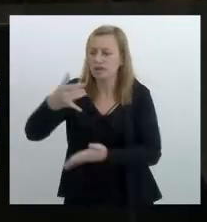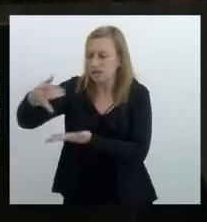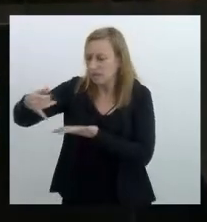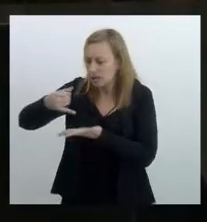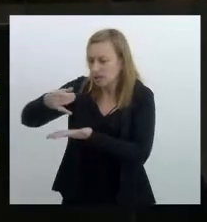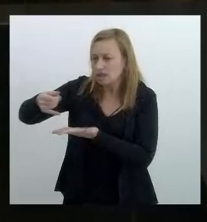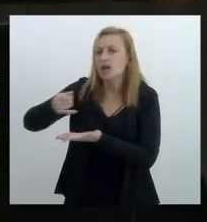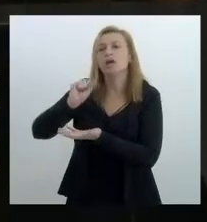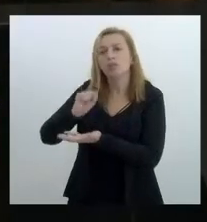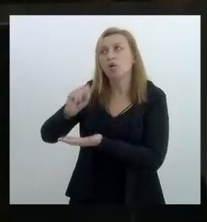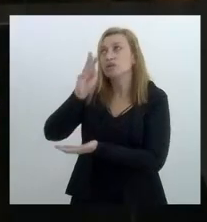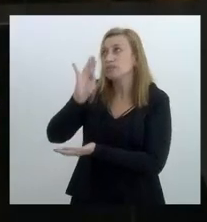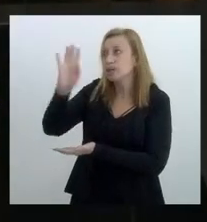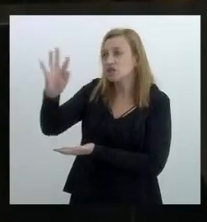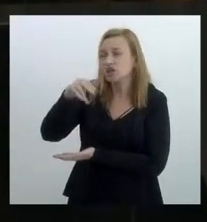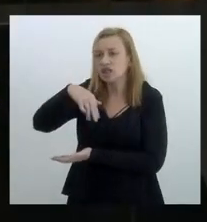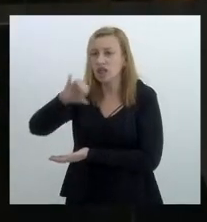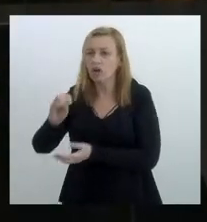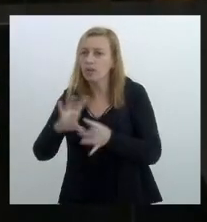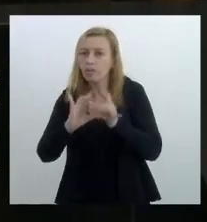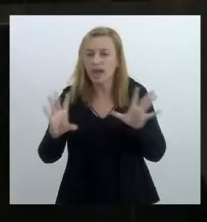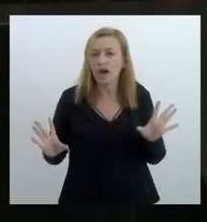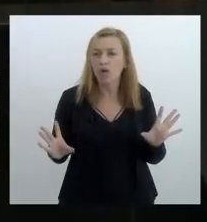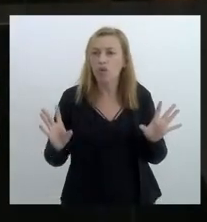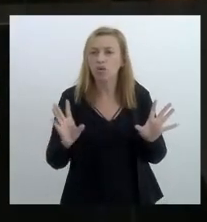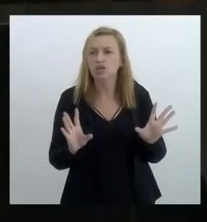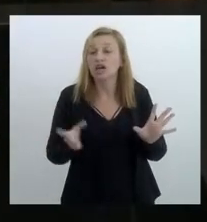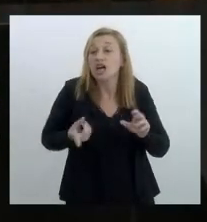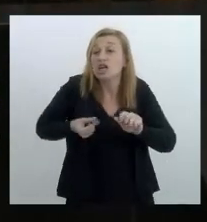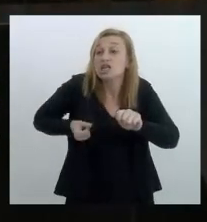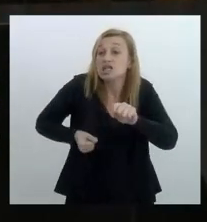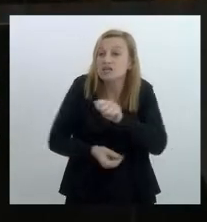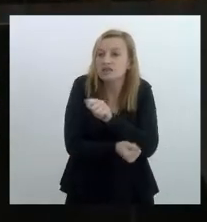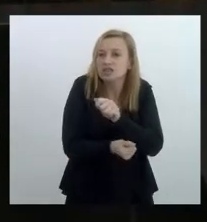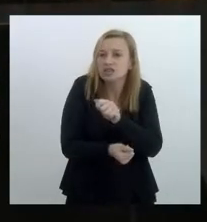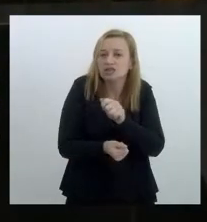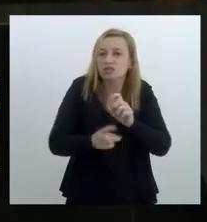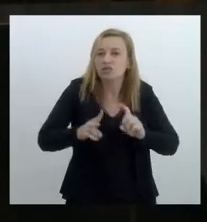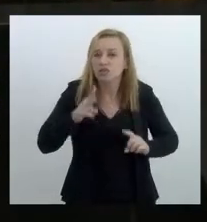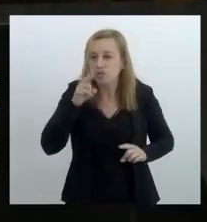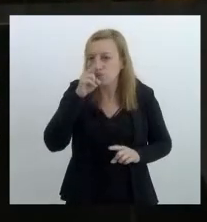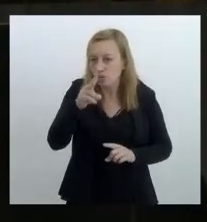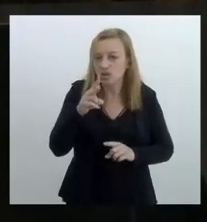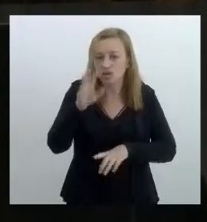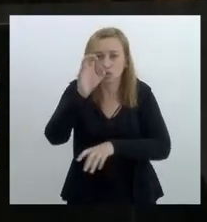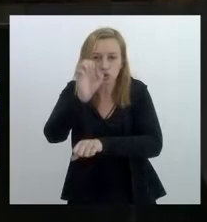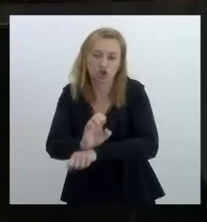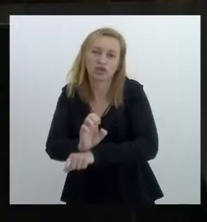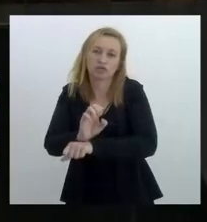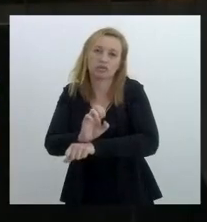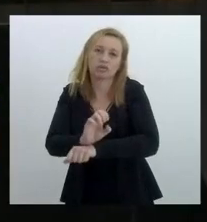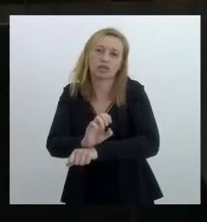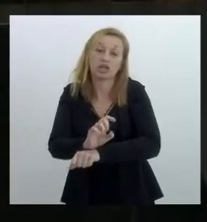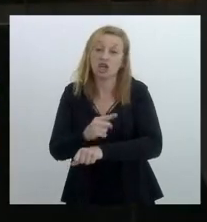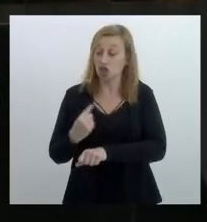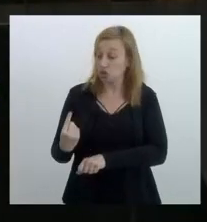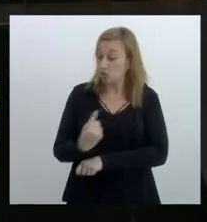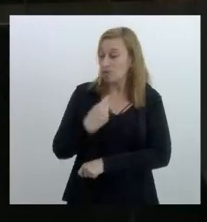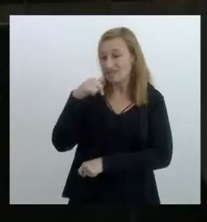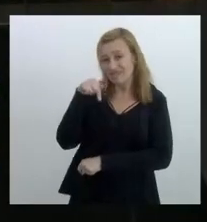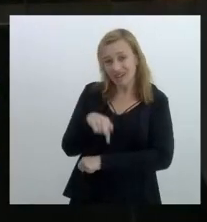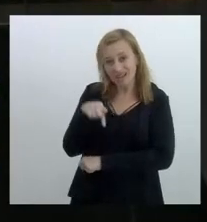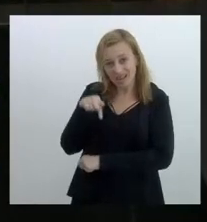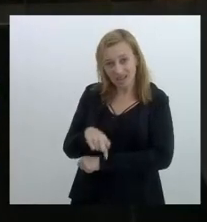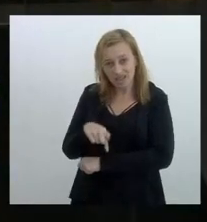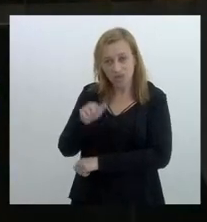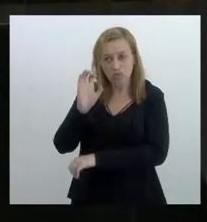possa imaginar e neoliberal, está investindo no fortalecimento do Estado. E nós aqui,